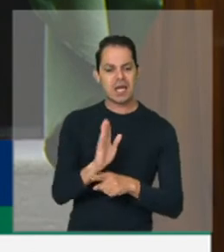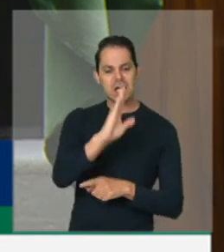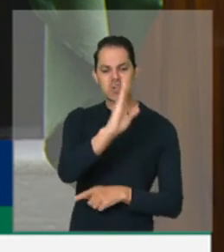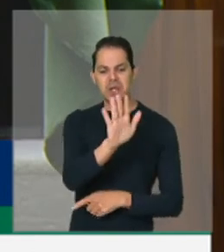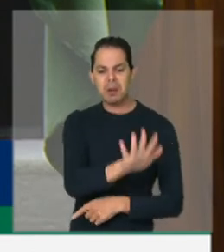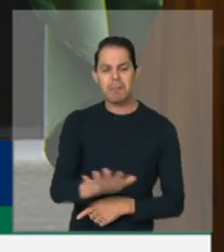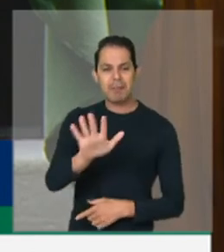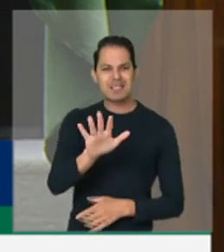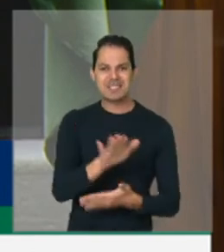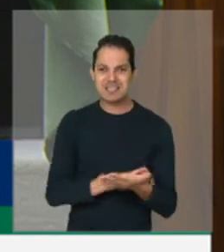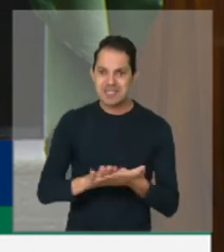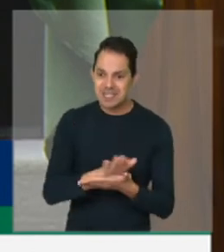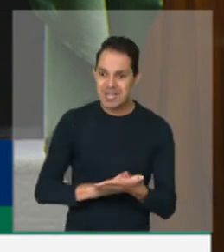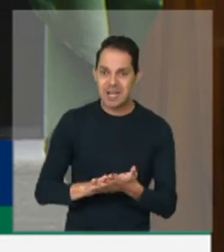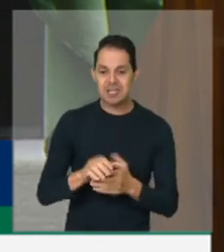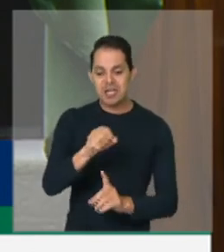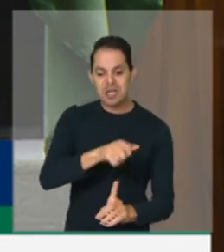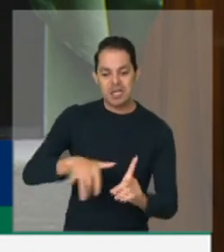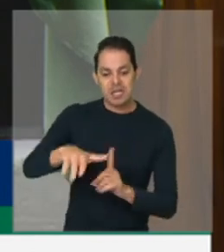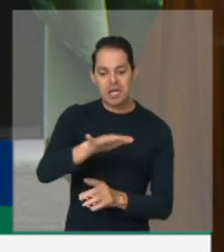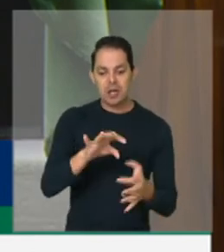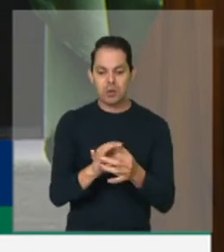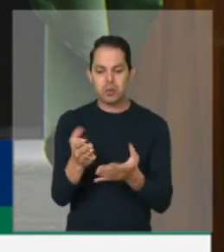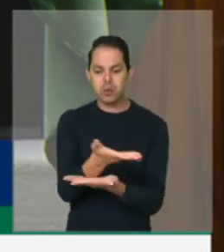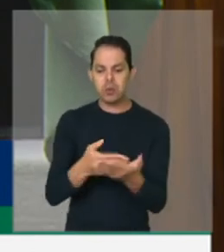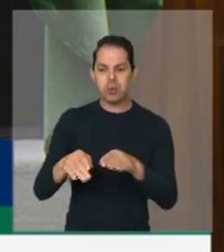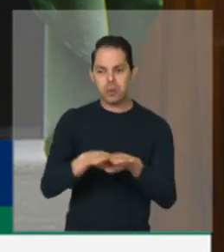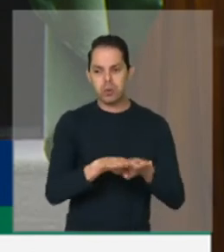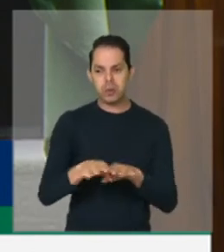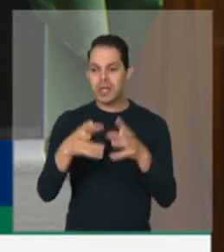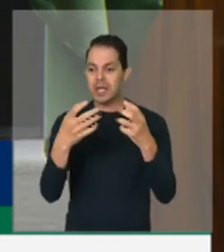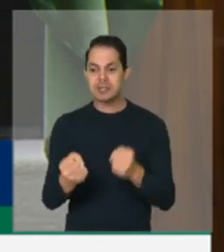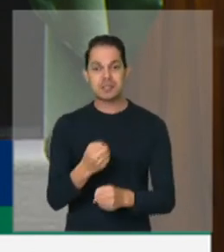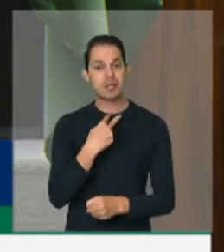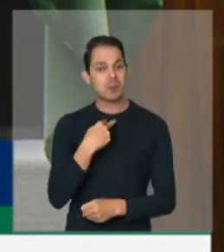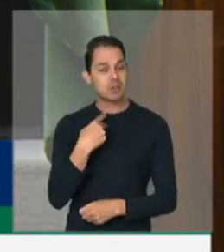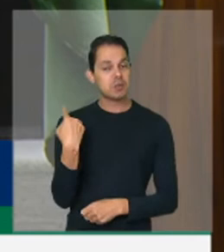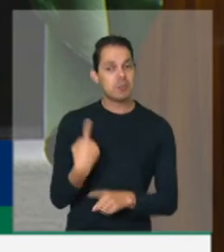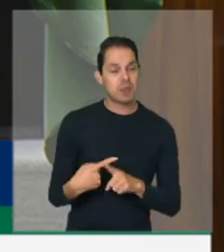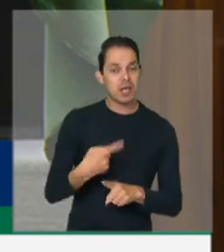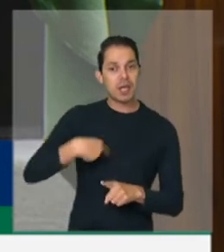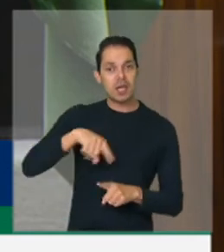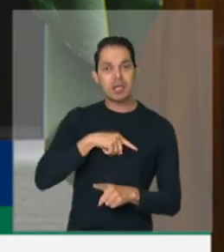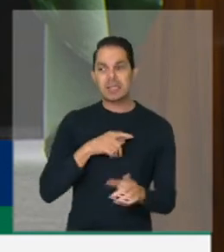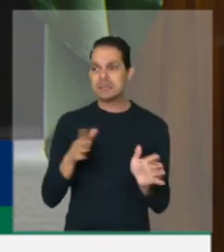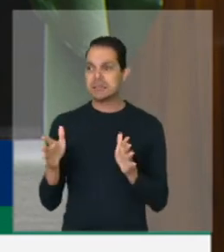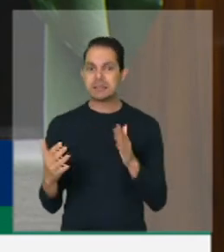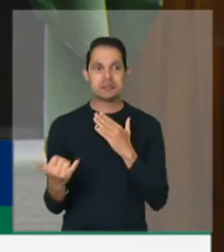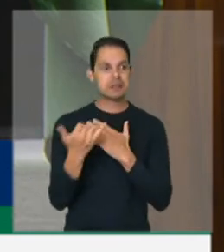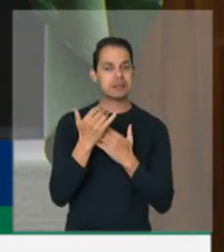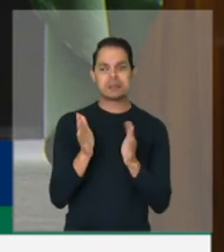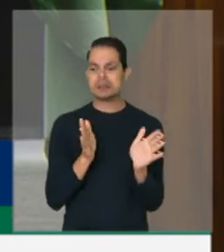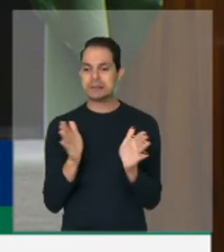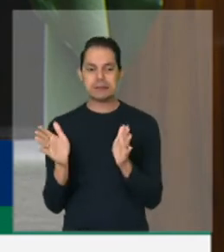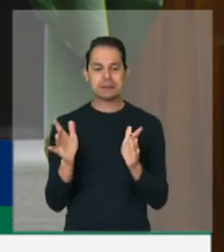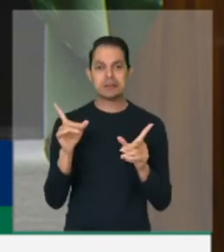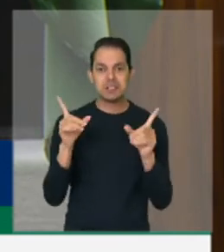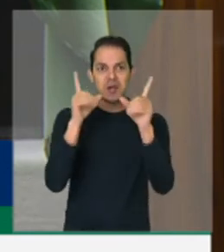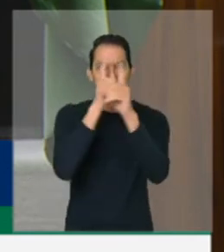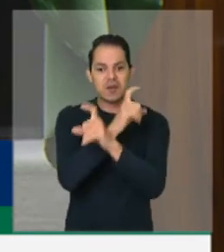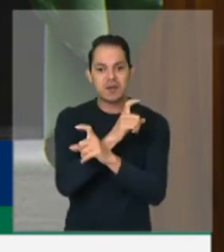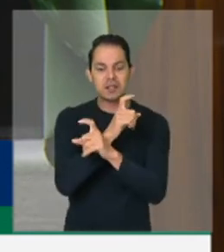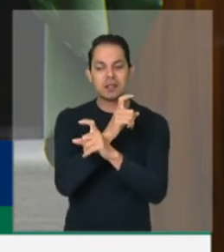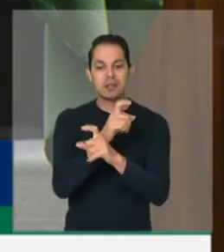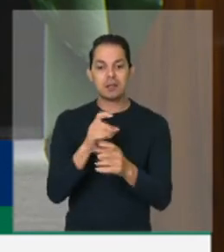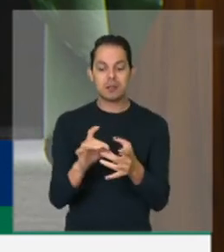Fontana. A sociedade democrática brasileira não pode aceitar, porque nós estamos numa encruzilhada histórica. A